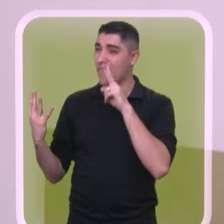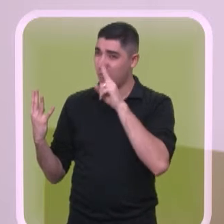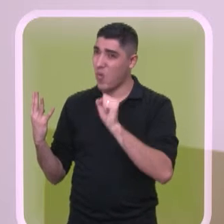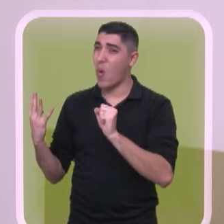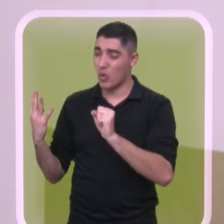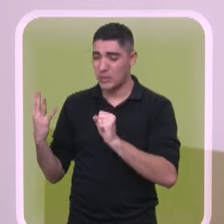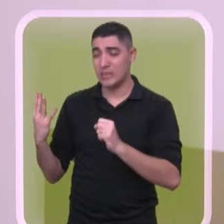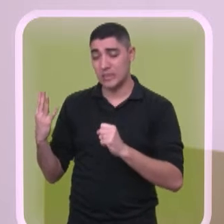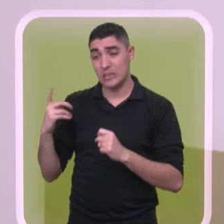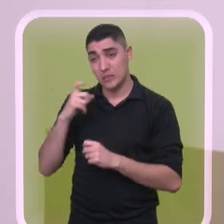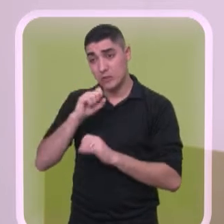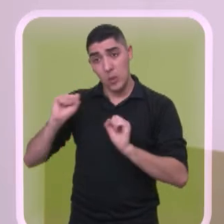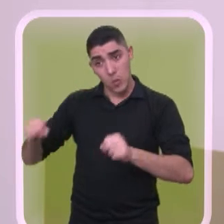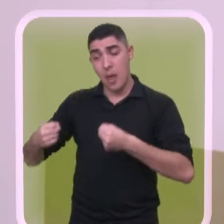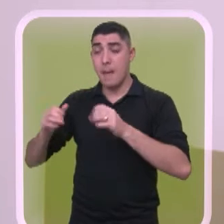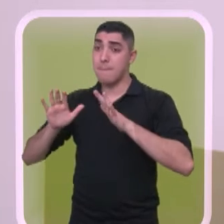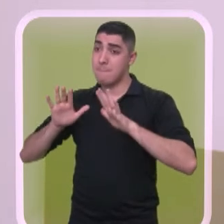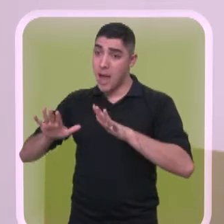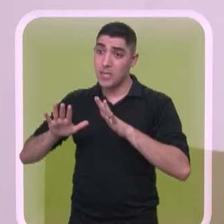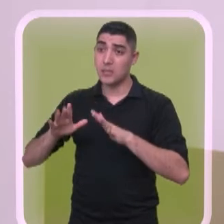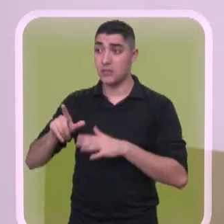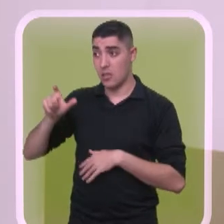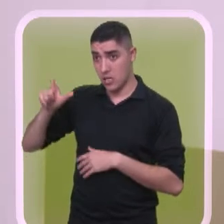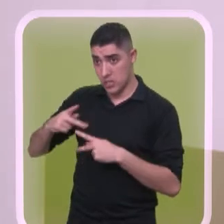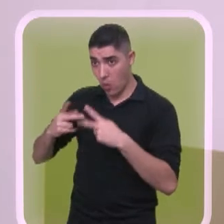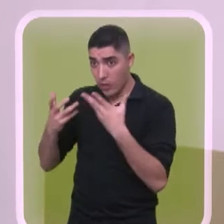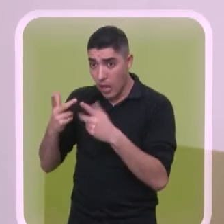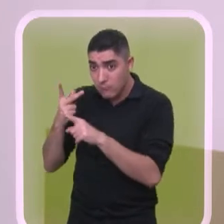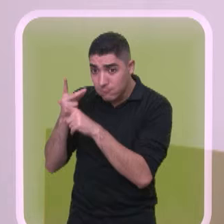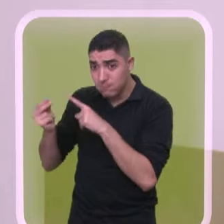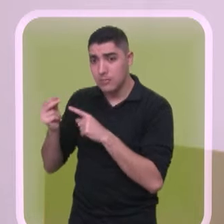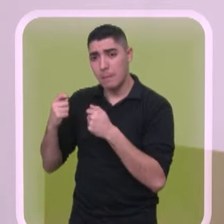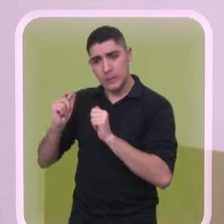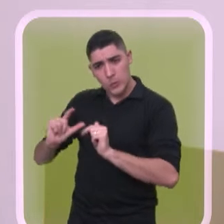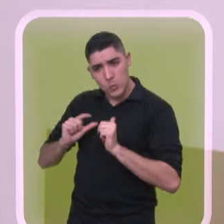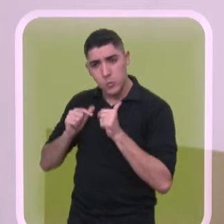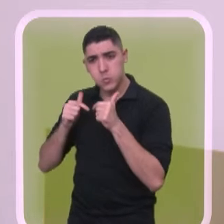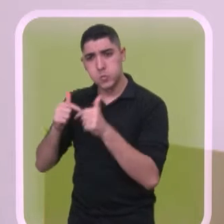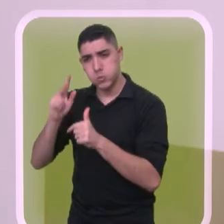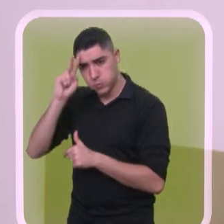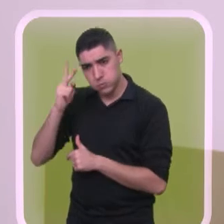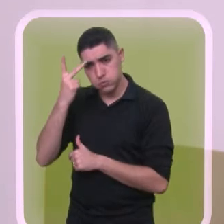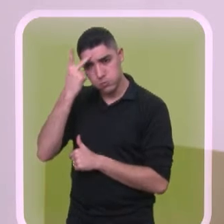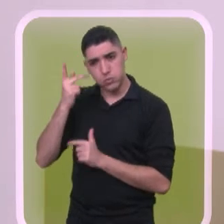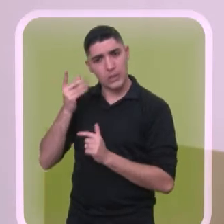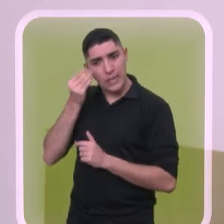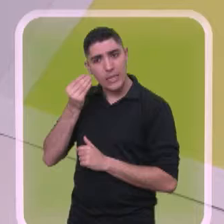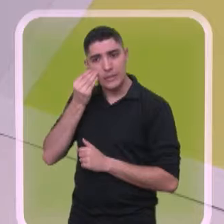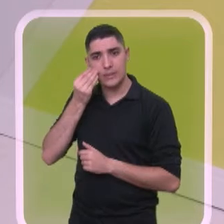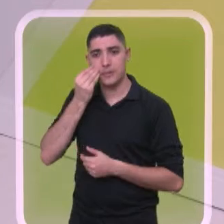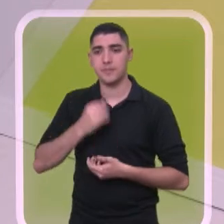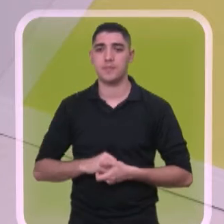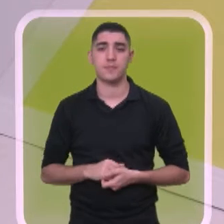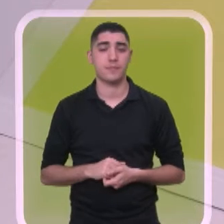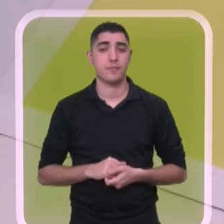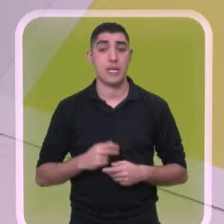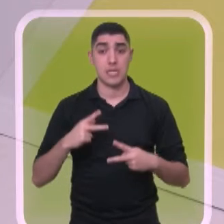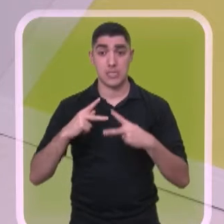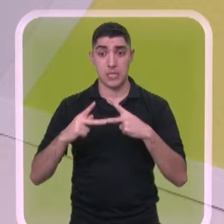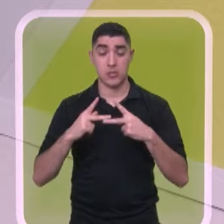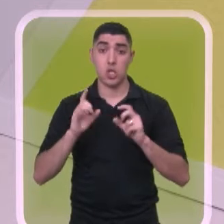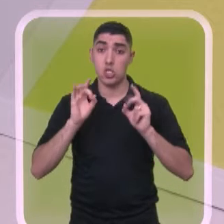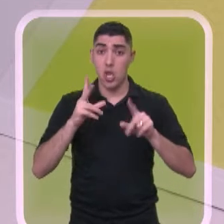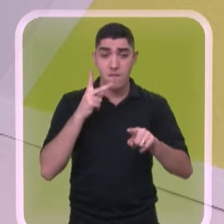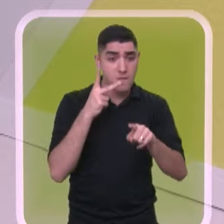é muito grande, mas para quem quer vencer tem que superar esse resultado adverso aí. Para o São José, basta uma